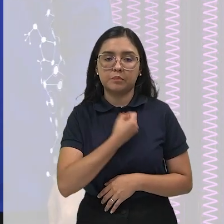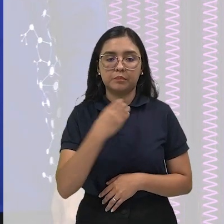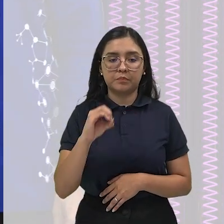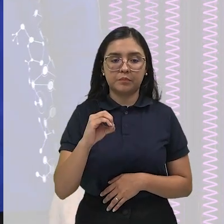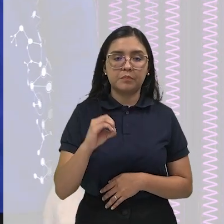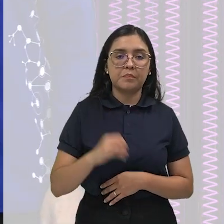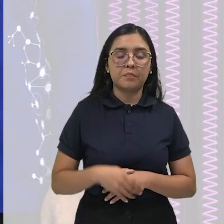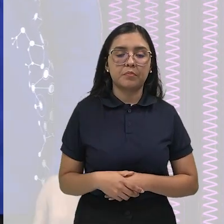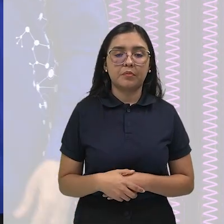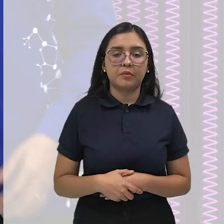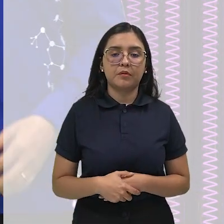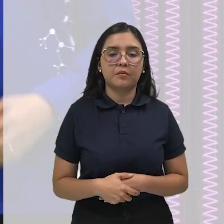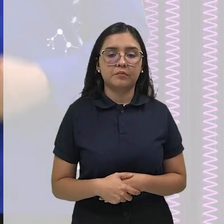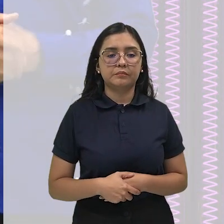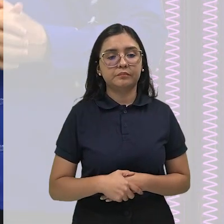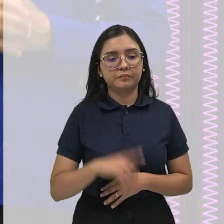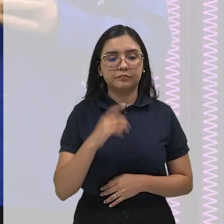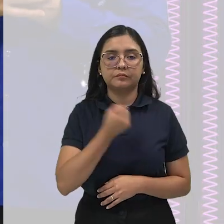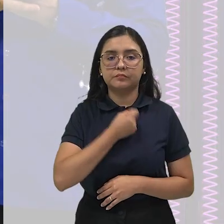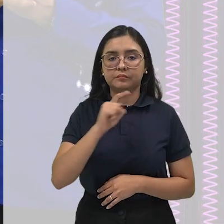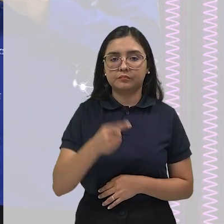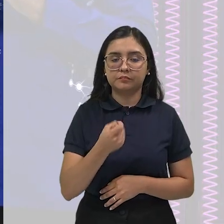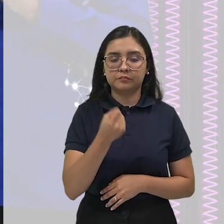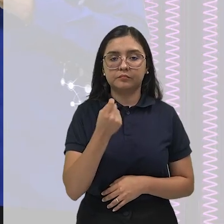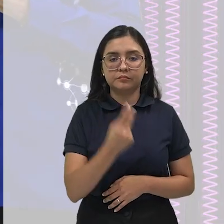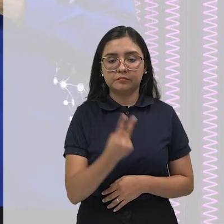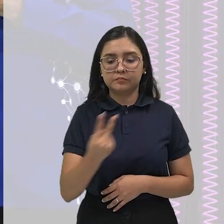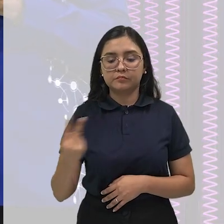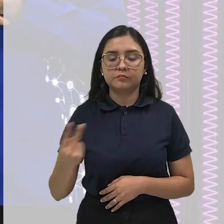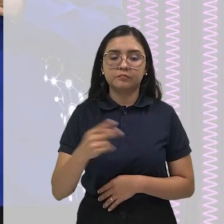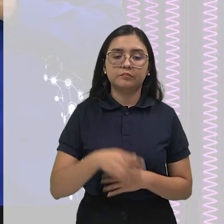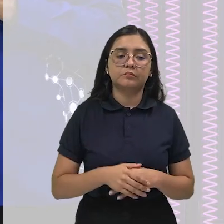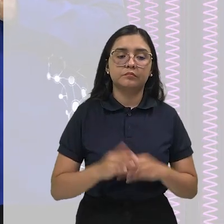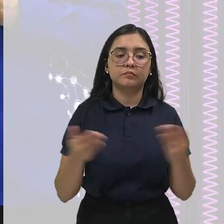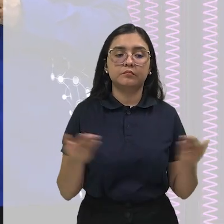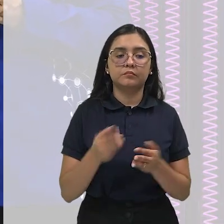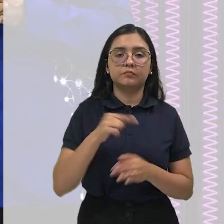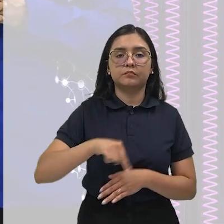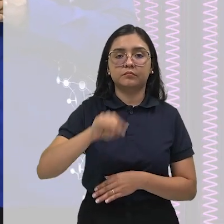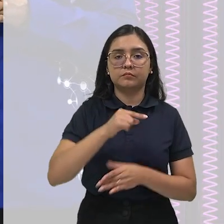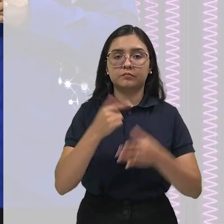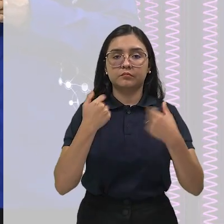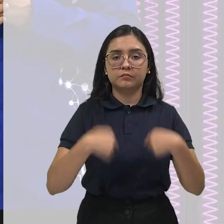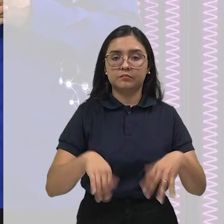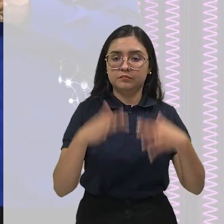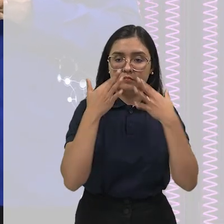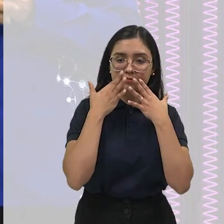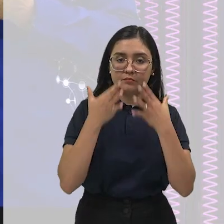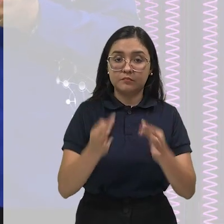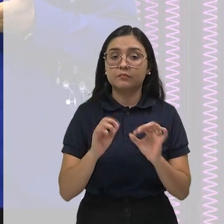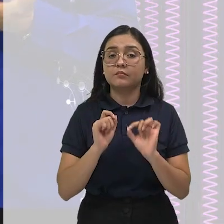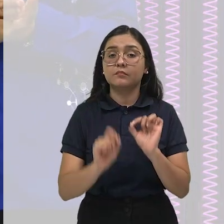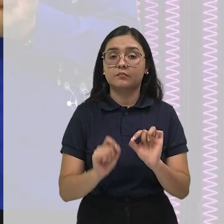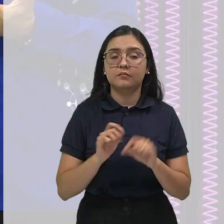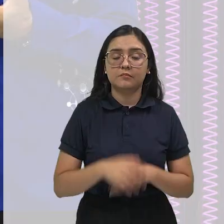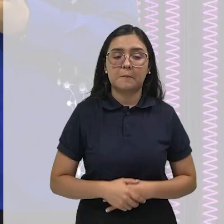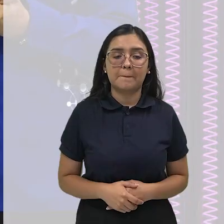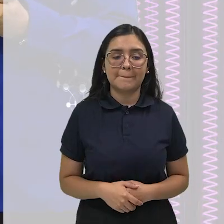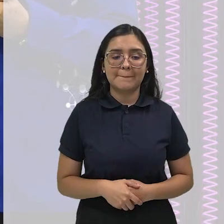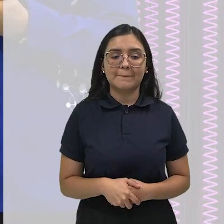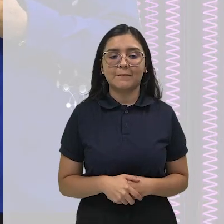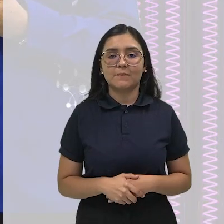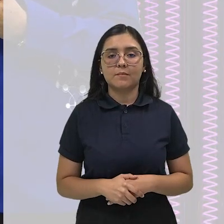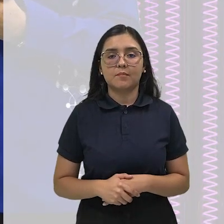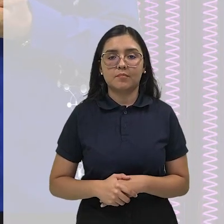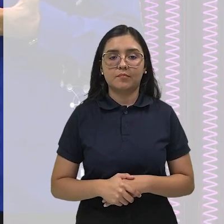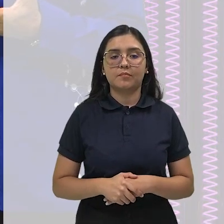está aí a parte decimal, 222. Agora tem algo que você precisa ficar atento, certo? Que é na